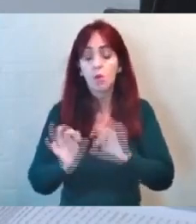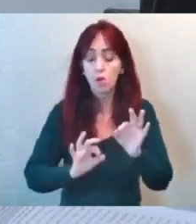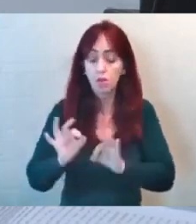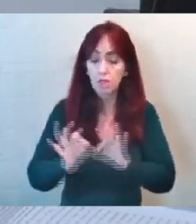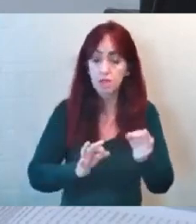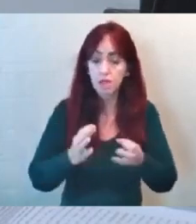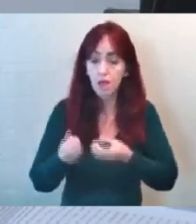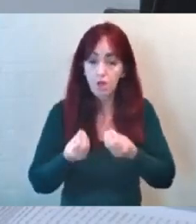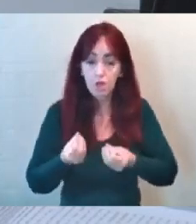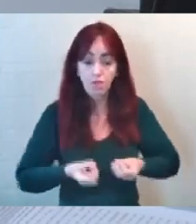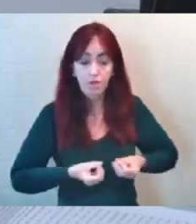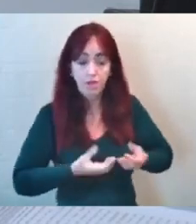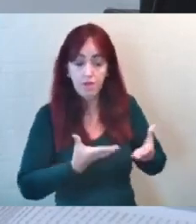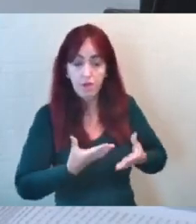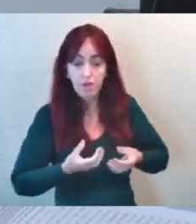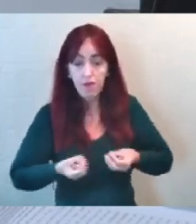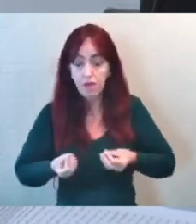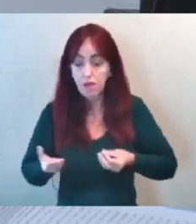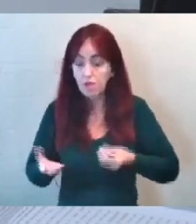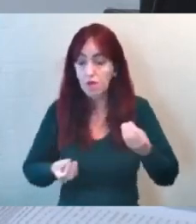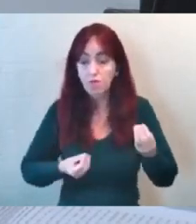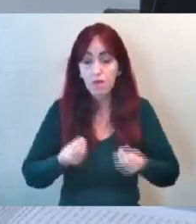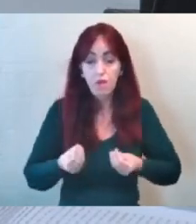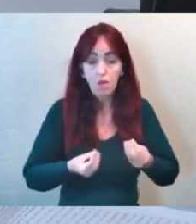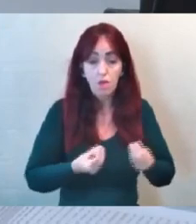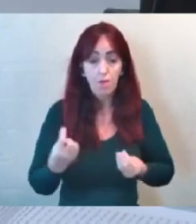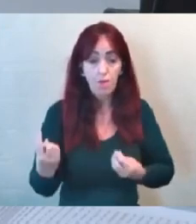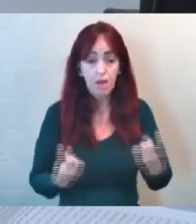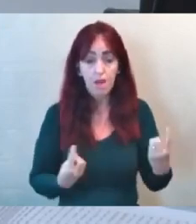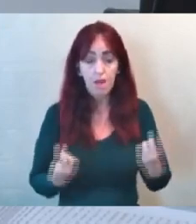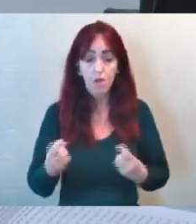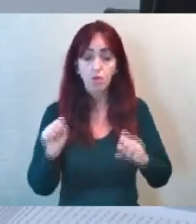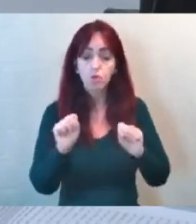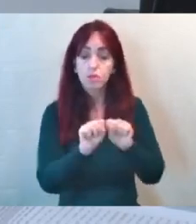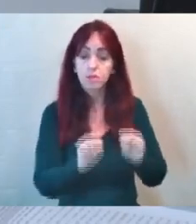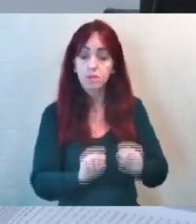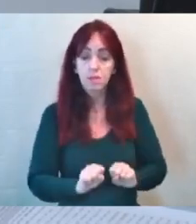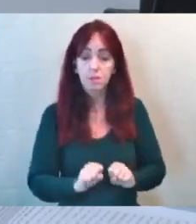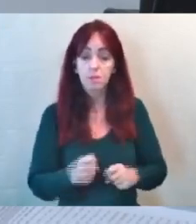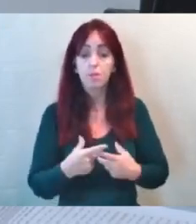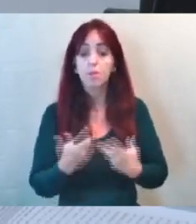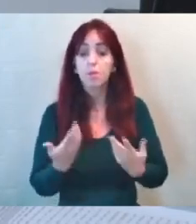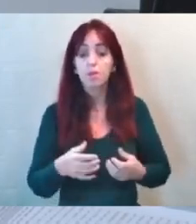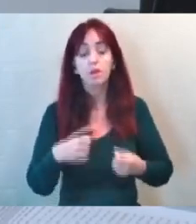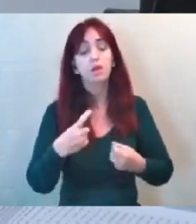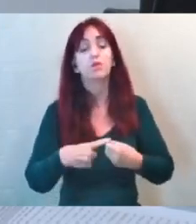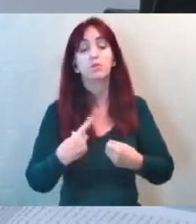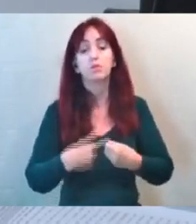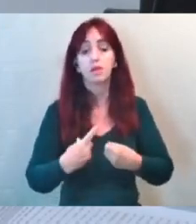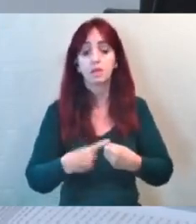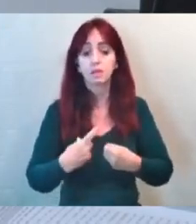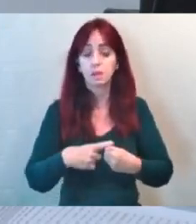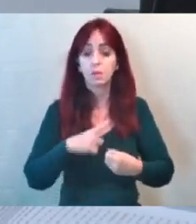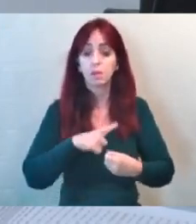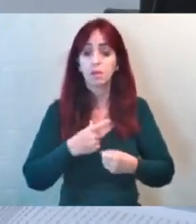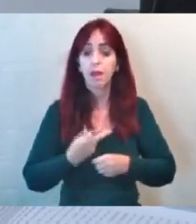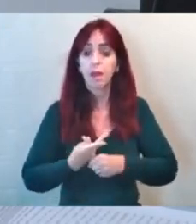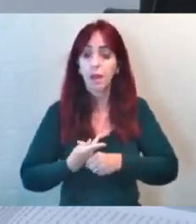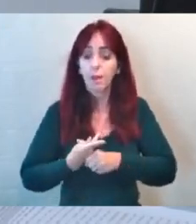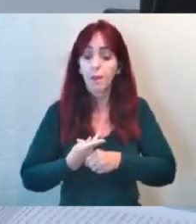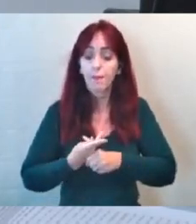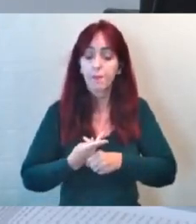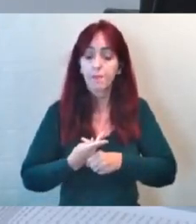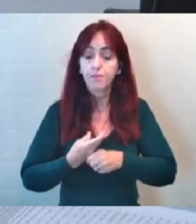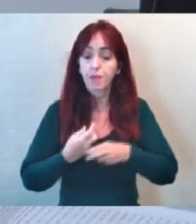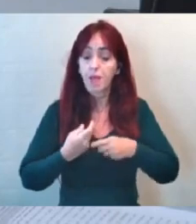forma para cada um dos sistemas? Por que o município está emprestando dinheiro e a